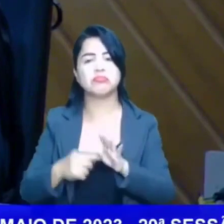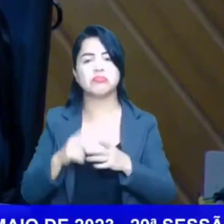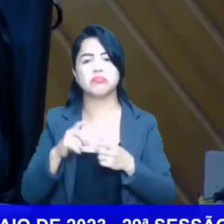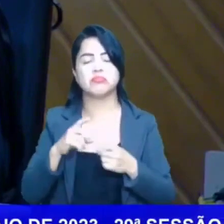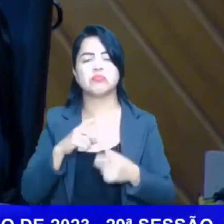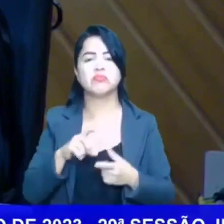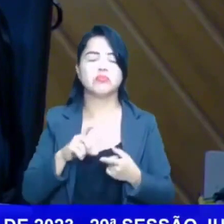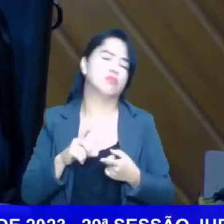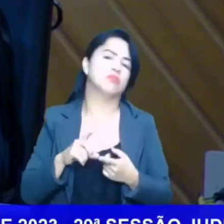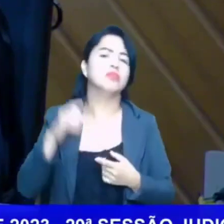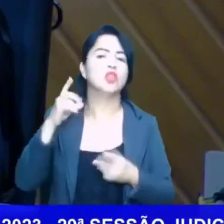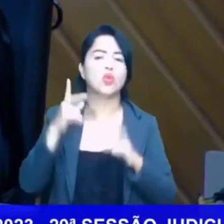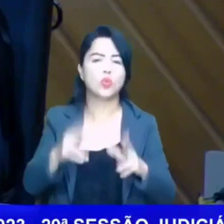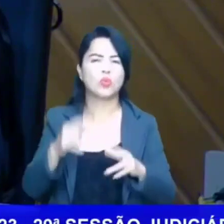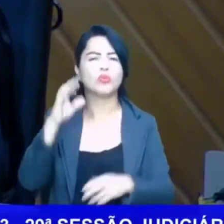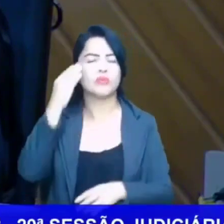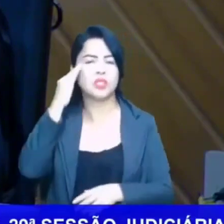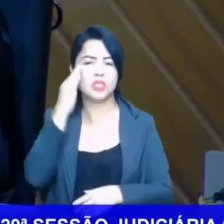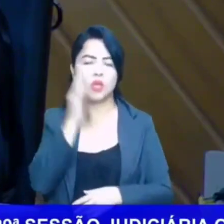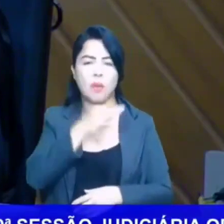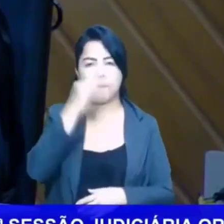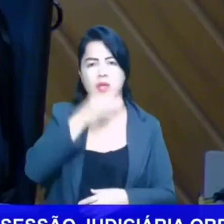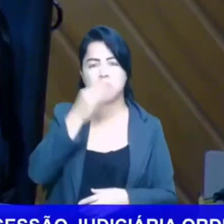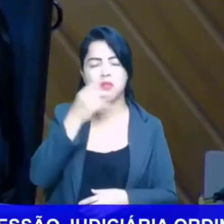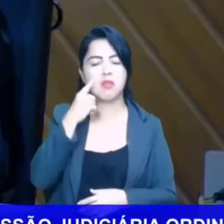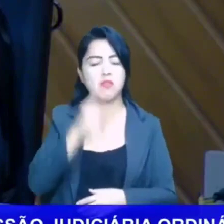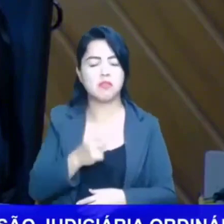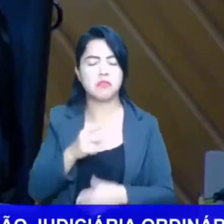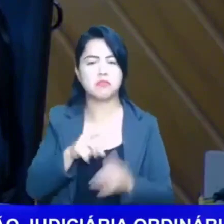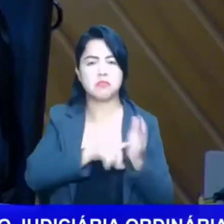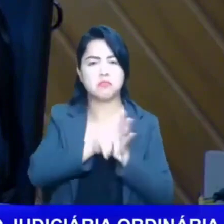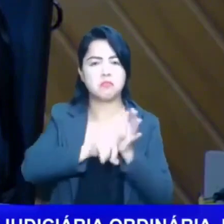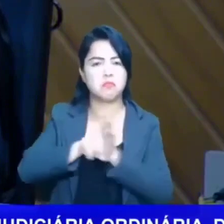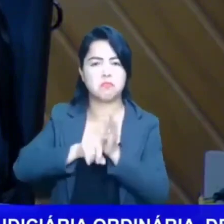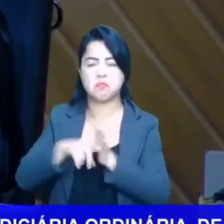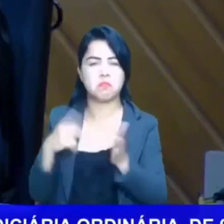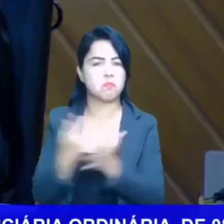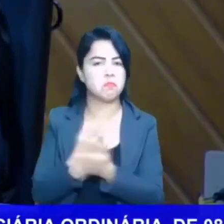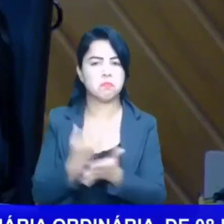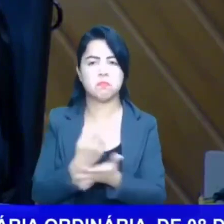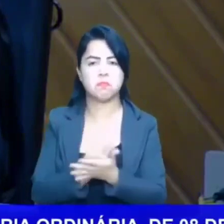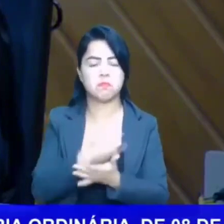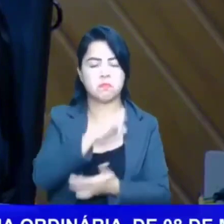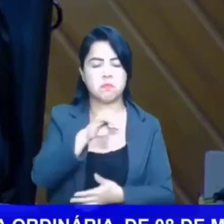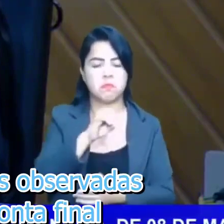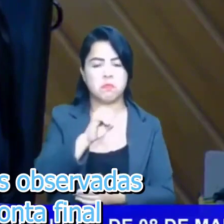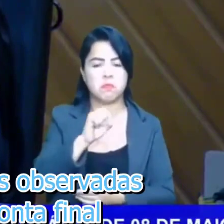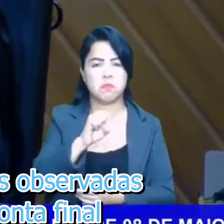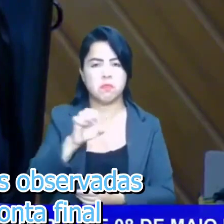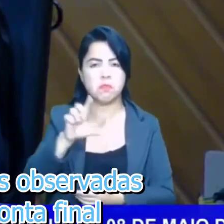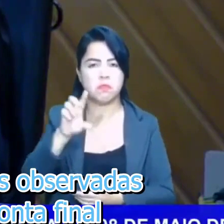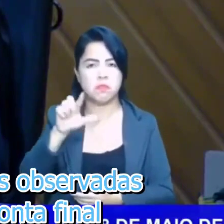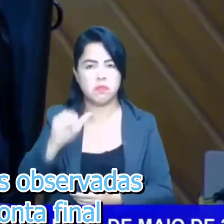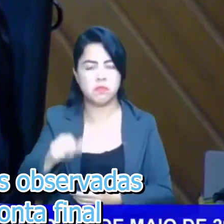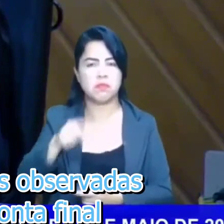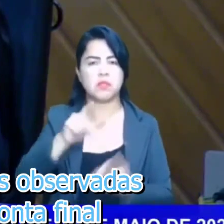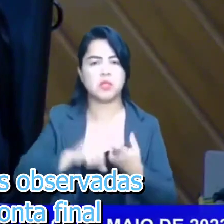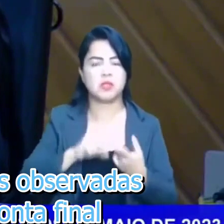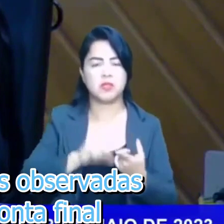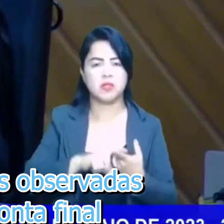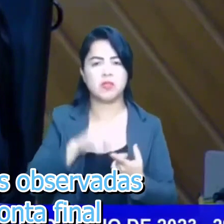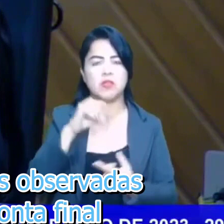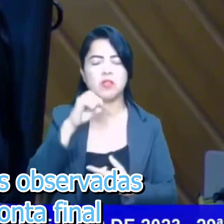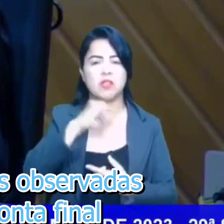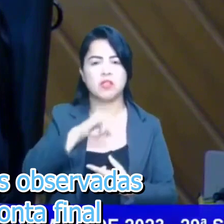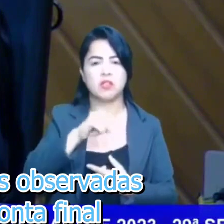E, considerando que não foram observadas falhas nas contas de Joelma, das Chagas Melo, e nas contas de Jurema